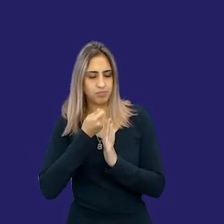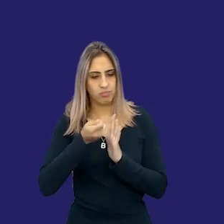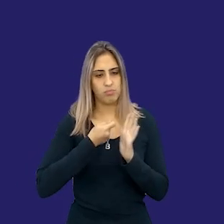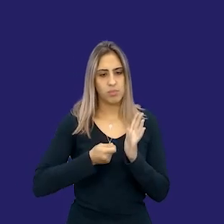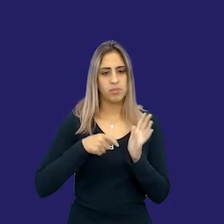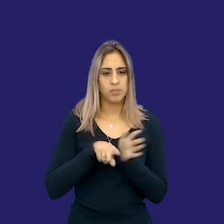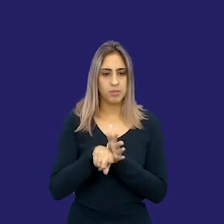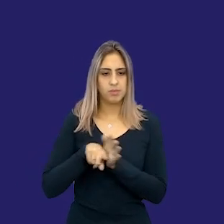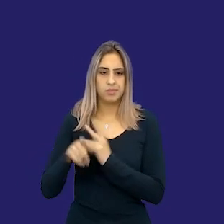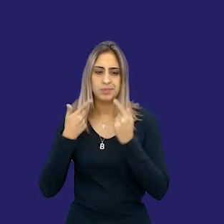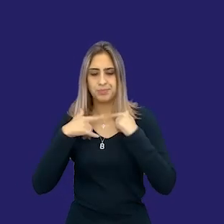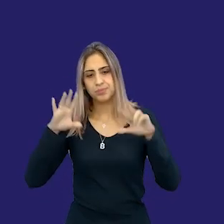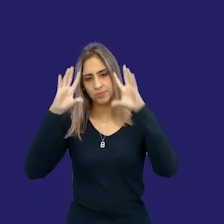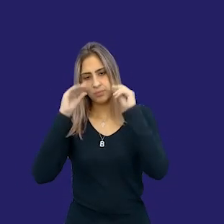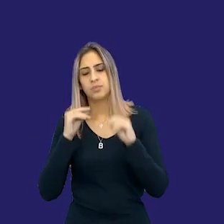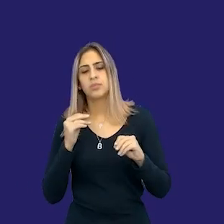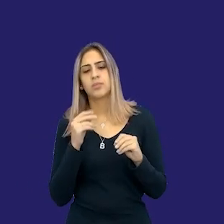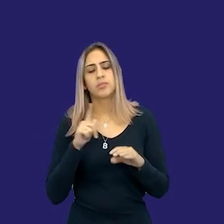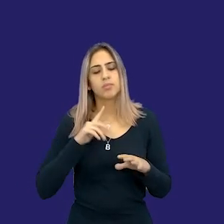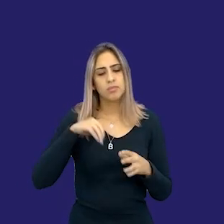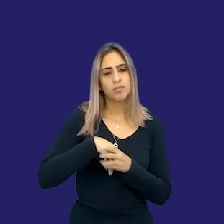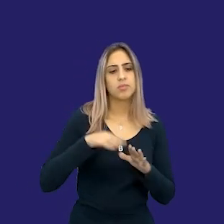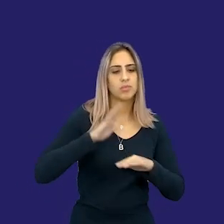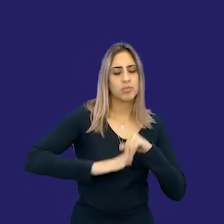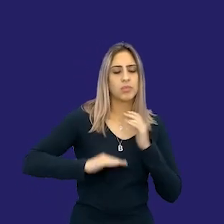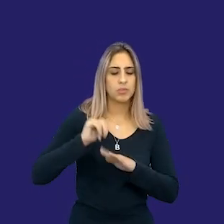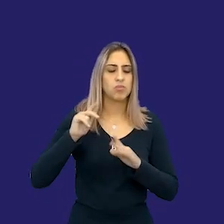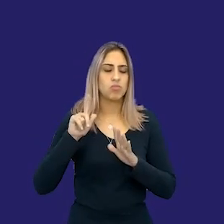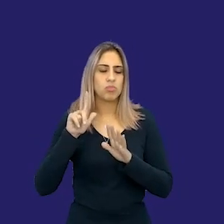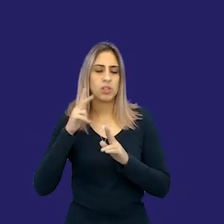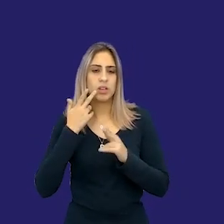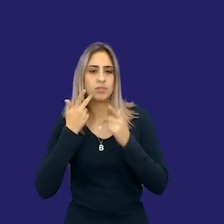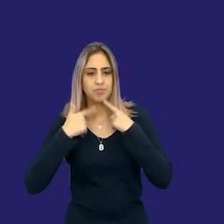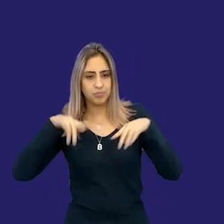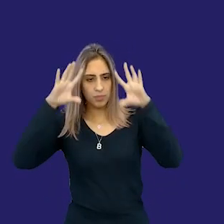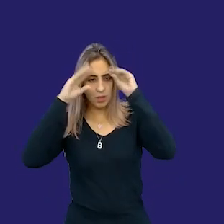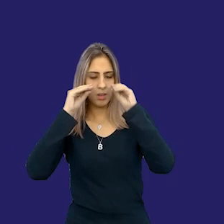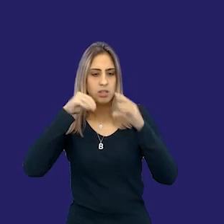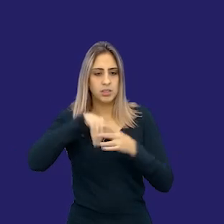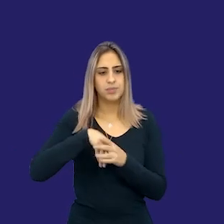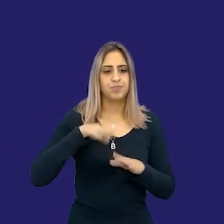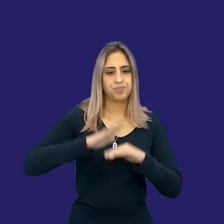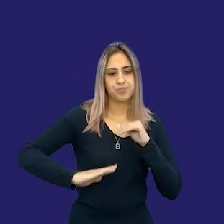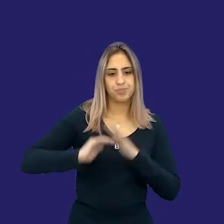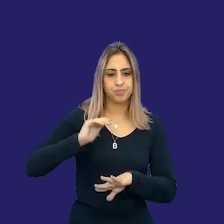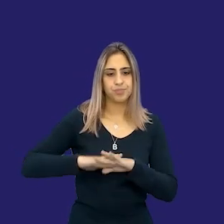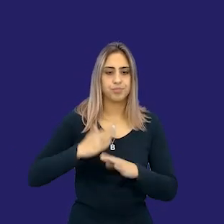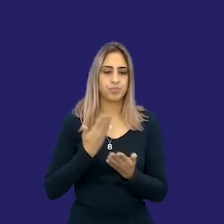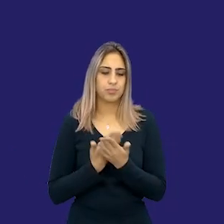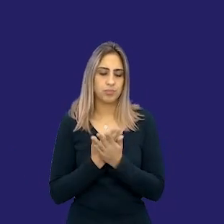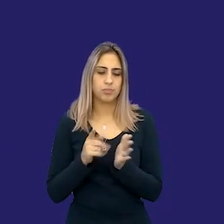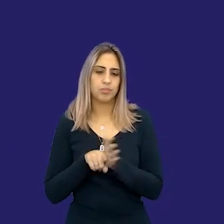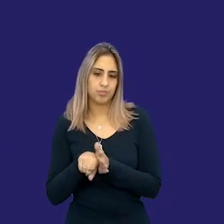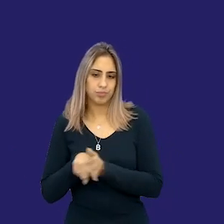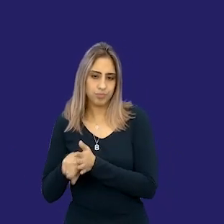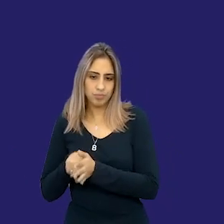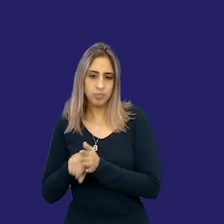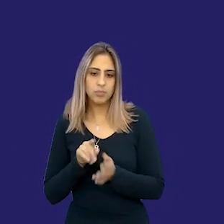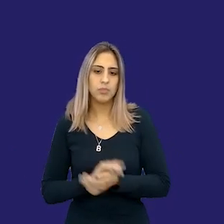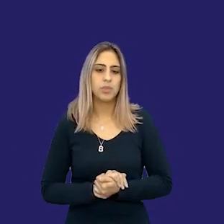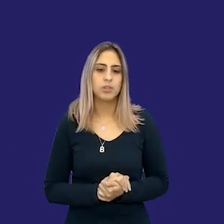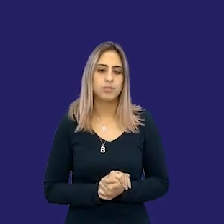análise linguística envolvendo as práticas de linguagem no interior das práticas de estudo e pesquisa.